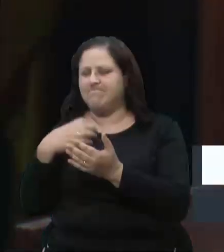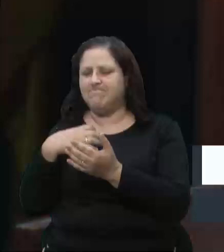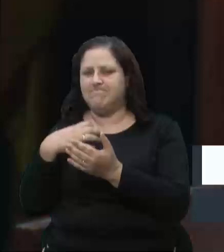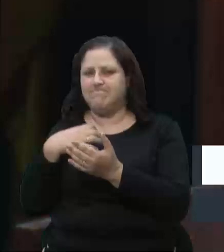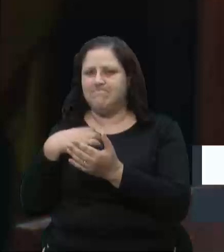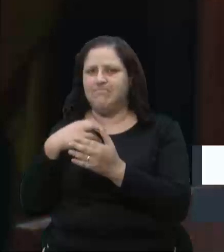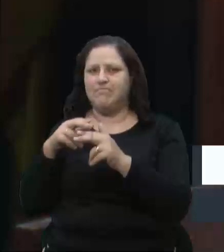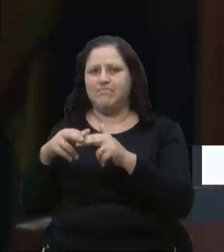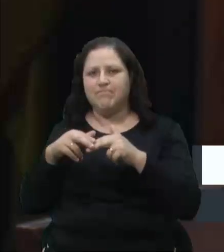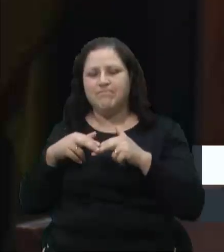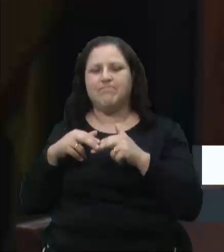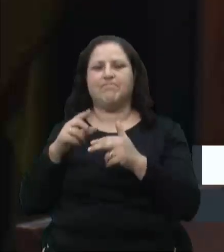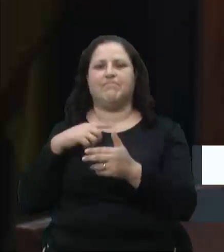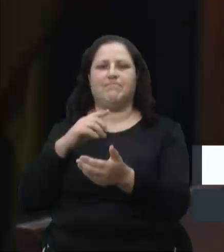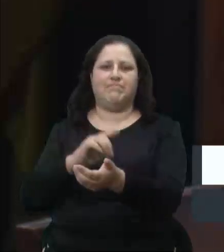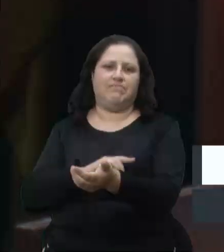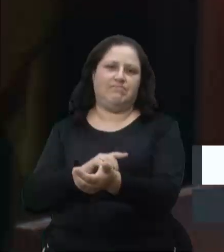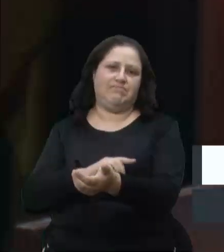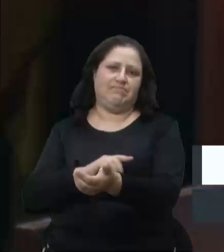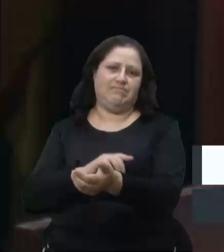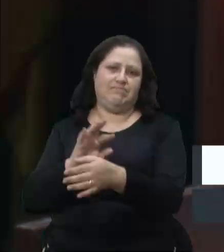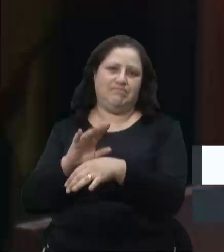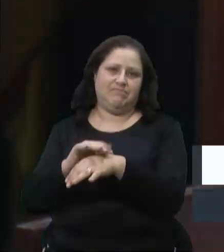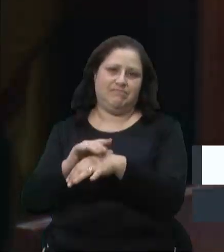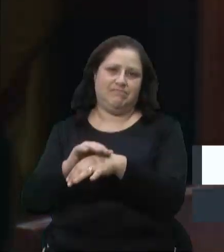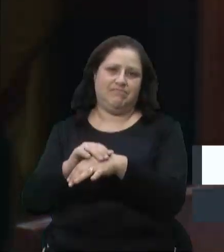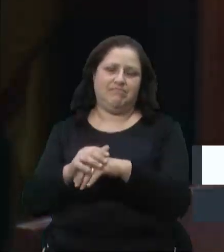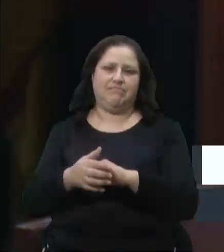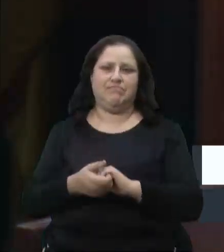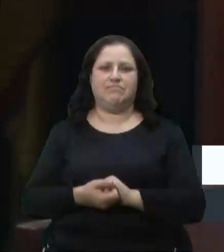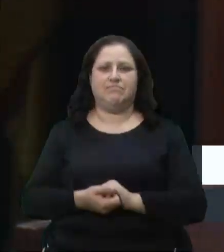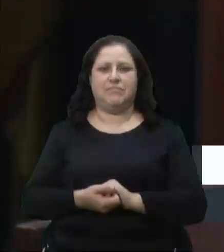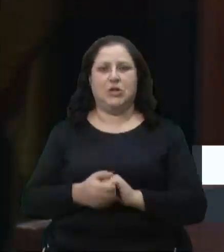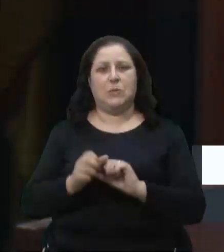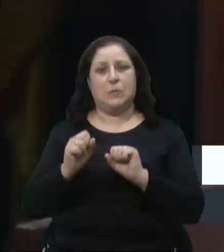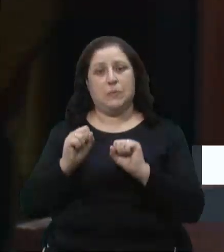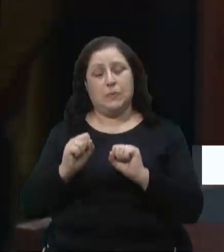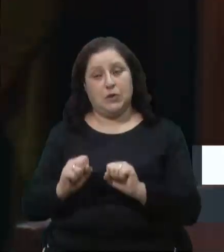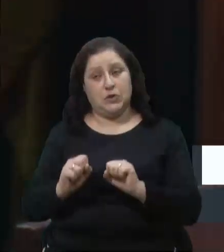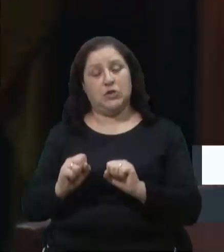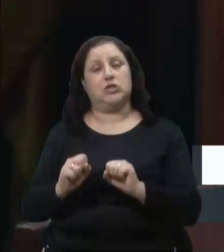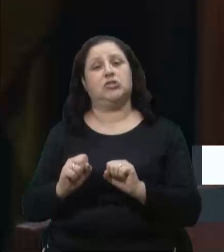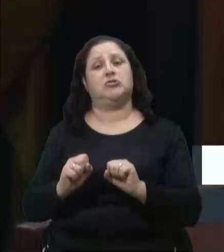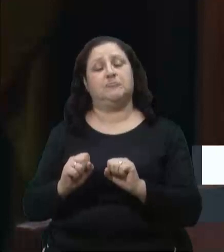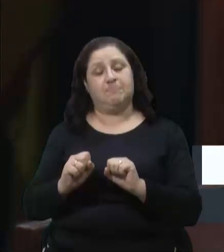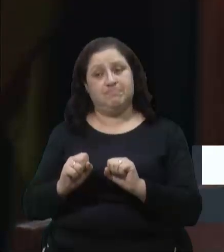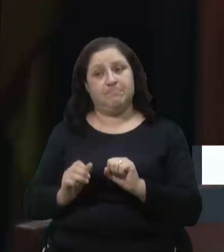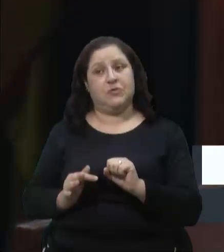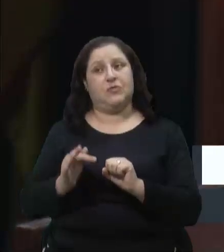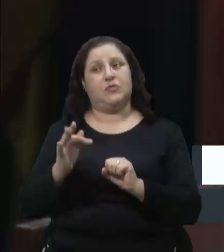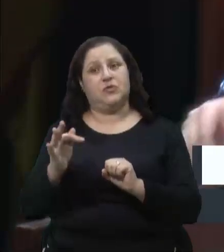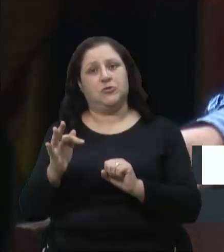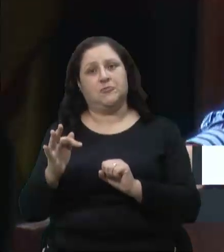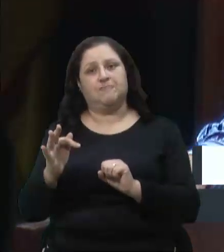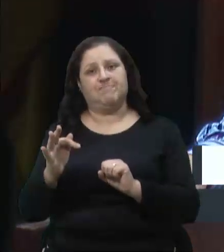em virtude de ter essa doença, que pode levar à morte se não tem um